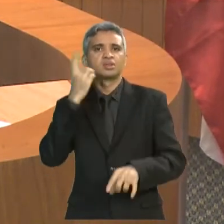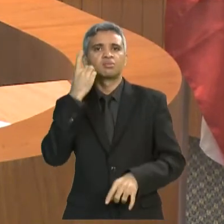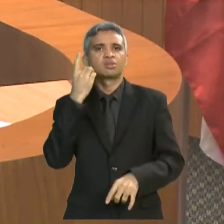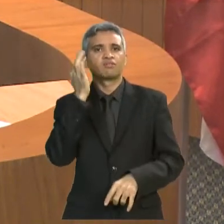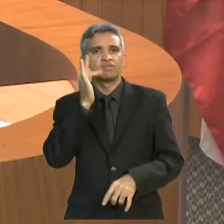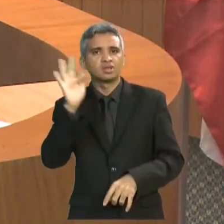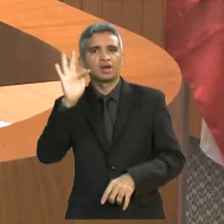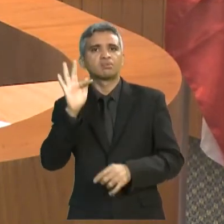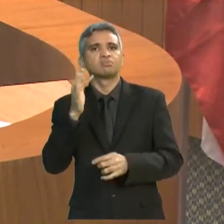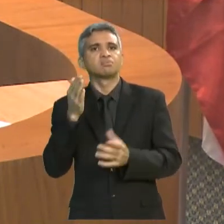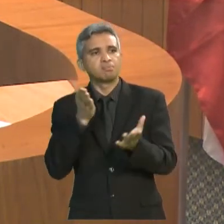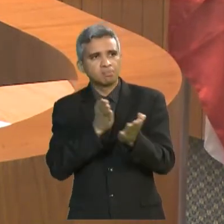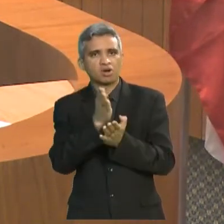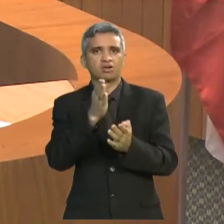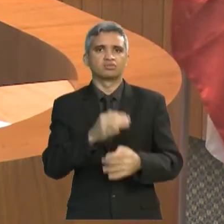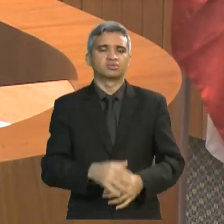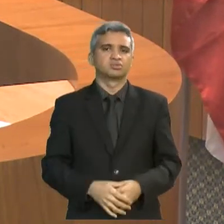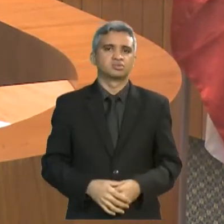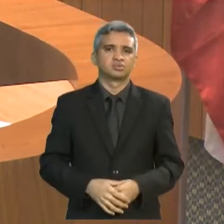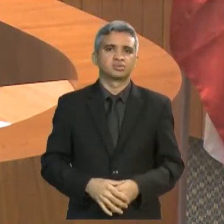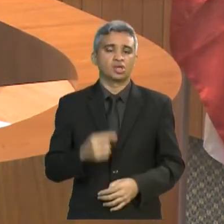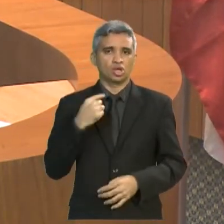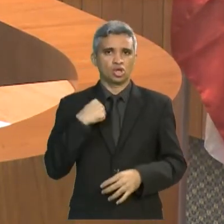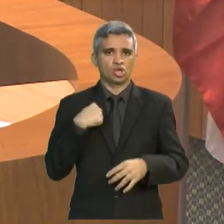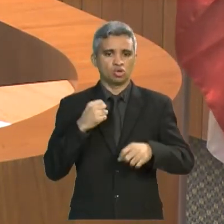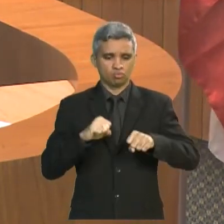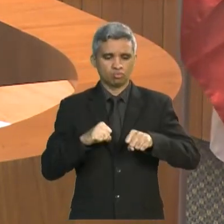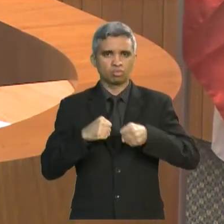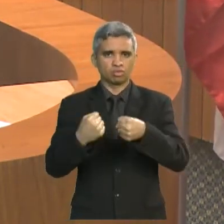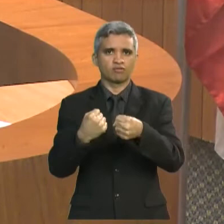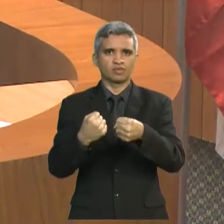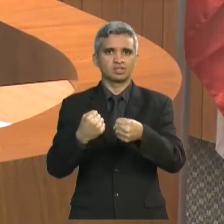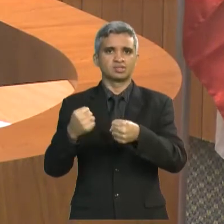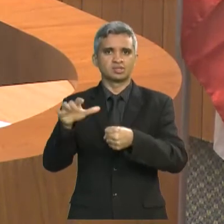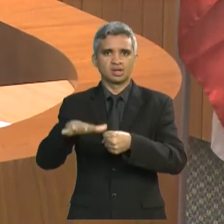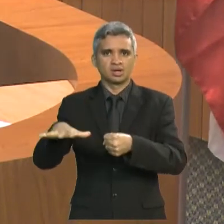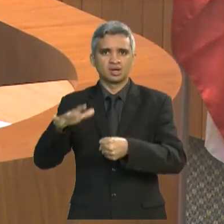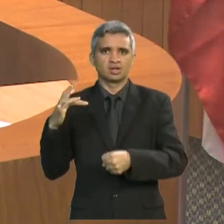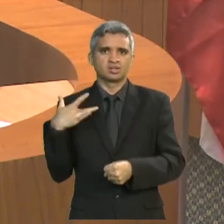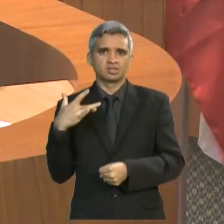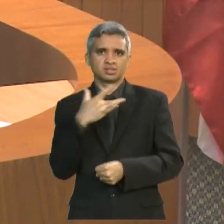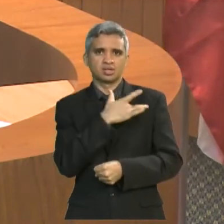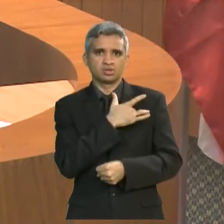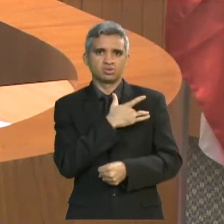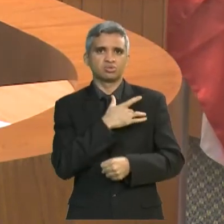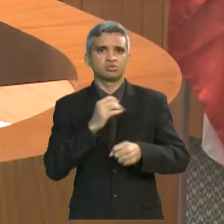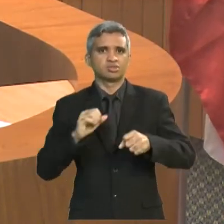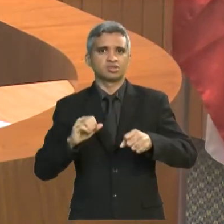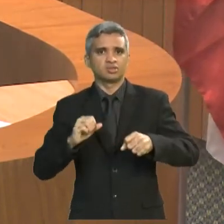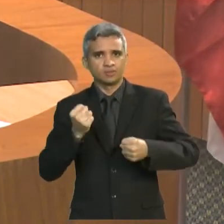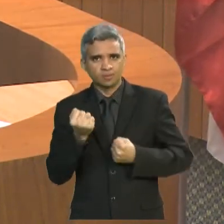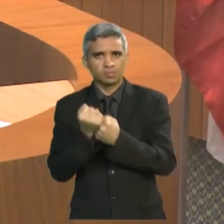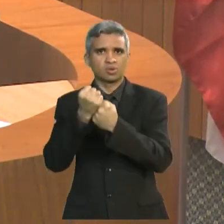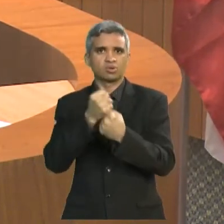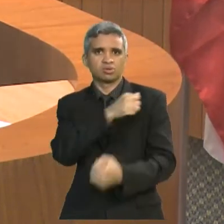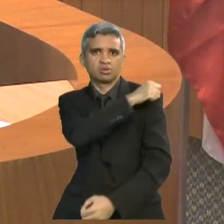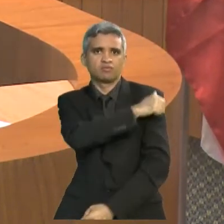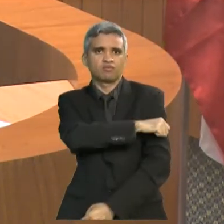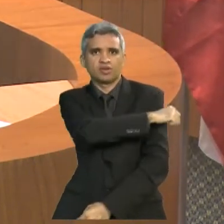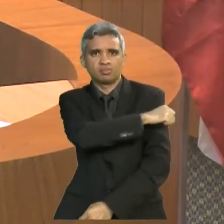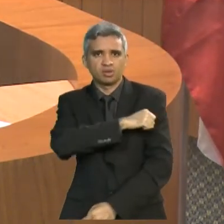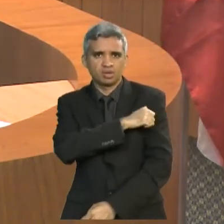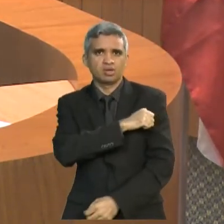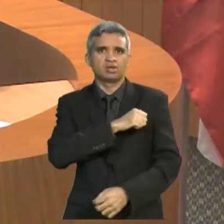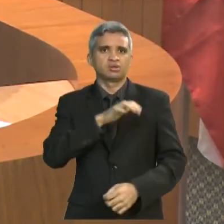deve tá no Elton e defesa da saúde e defesa profissional de educação e defesa de Enfermeiros tag enfermagem auxiliar de enfermagem